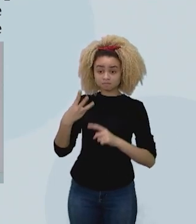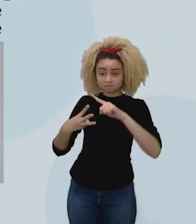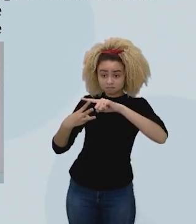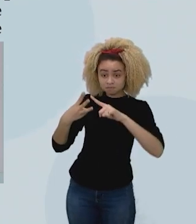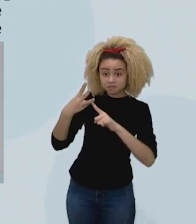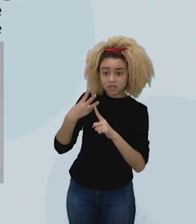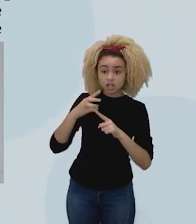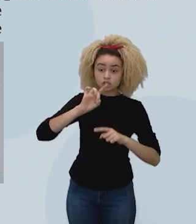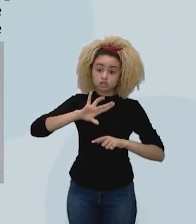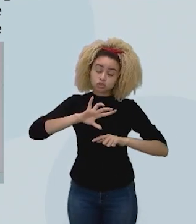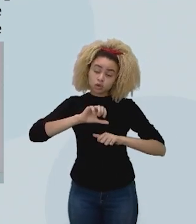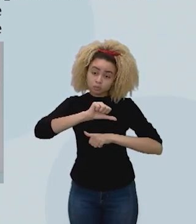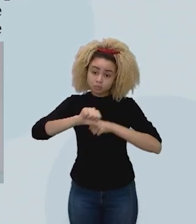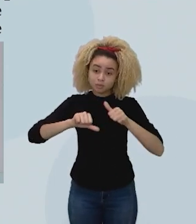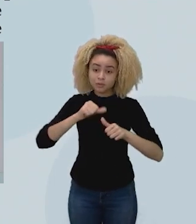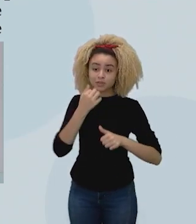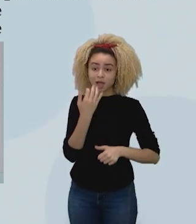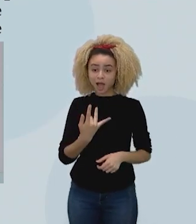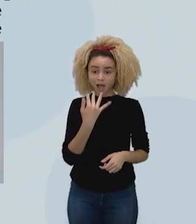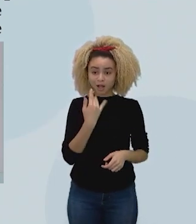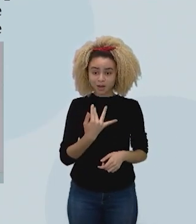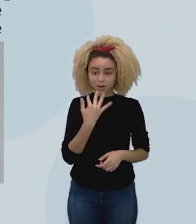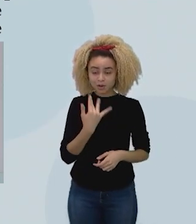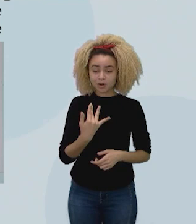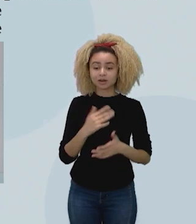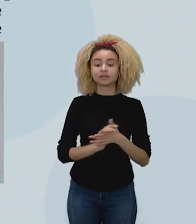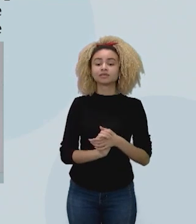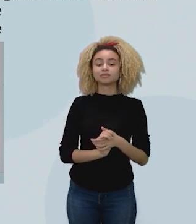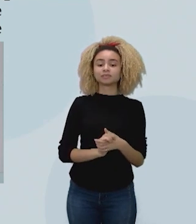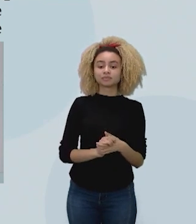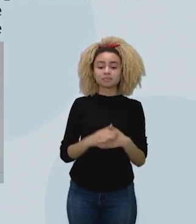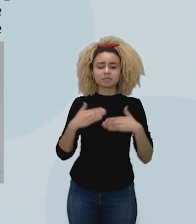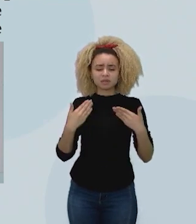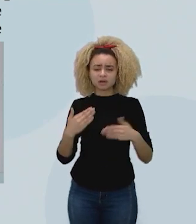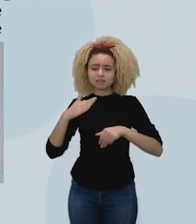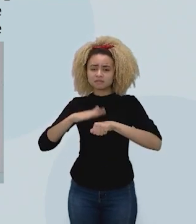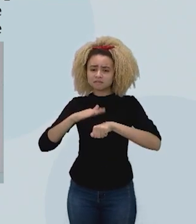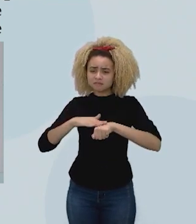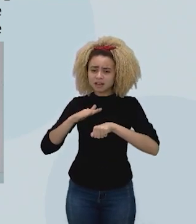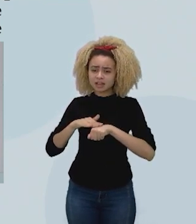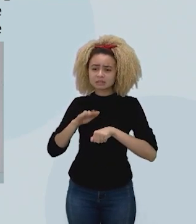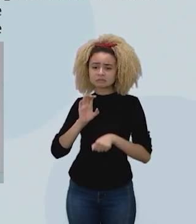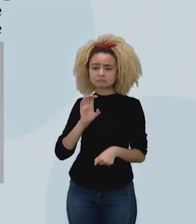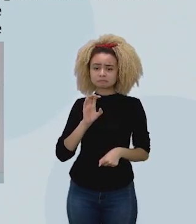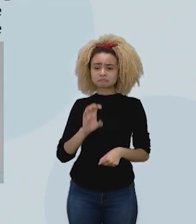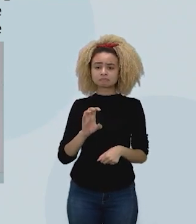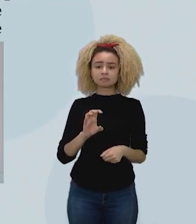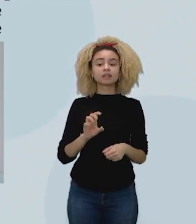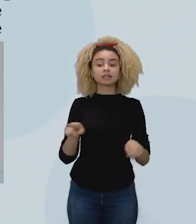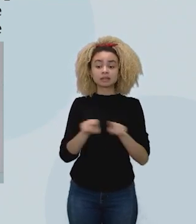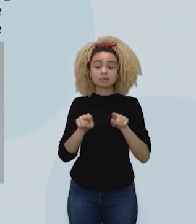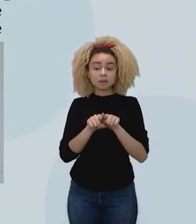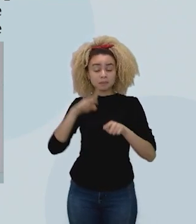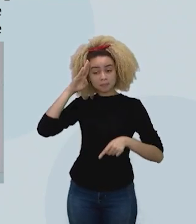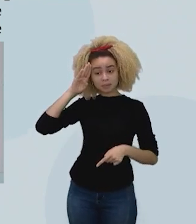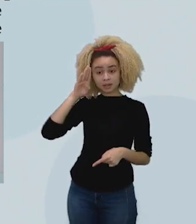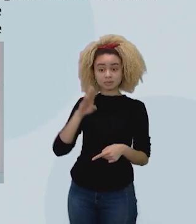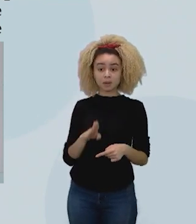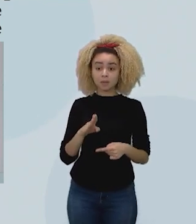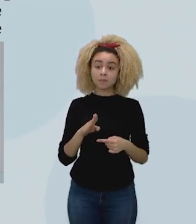só mudam as cores, o padrão de cor, de tonalidade. E ele faz isso, né, gente, também, principalmente